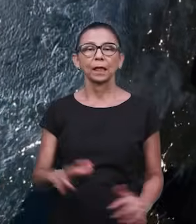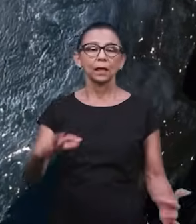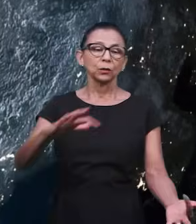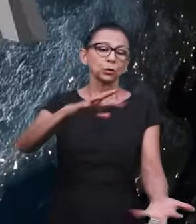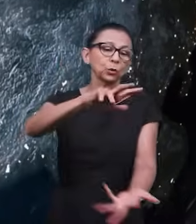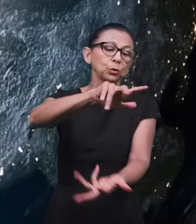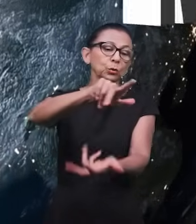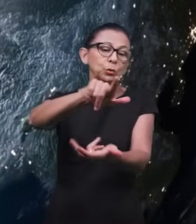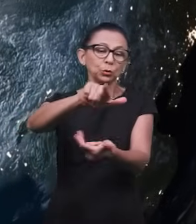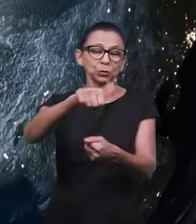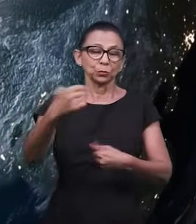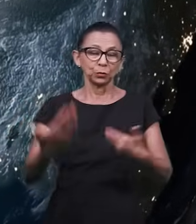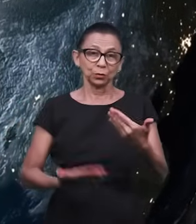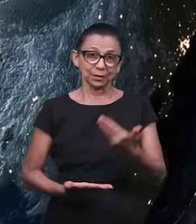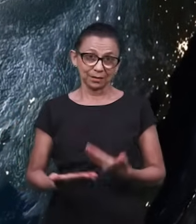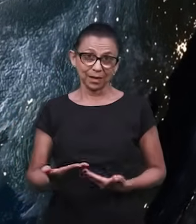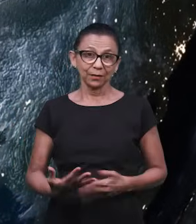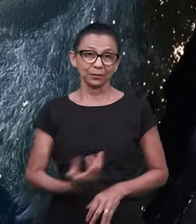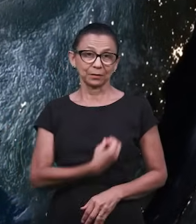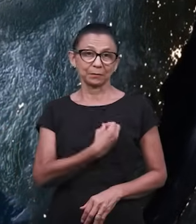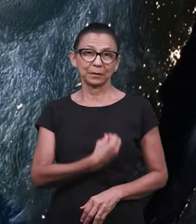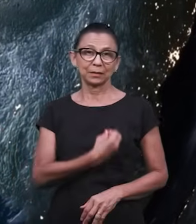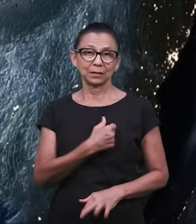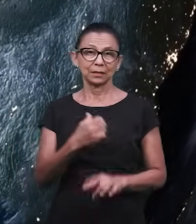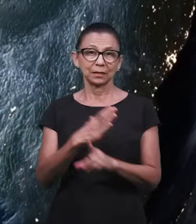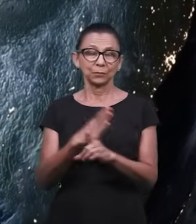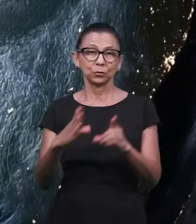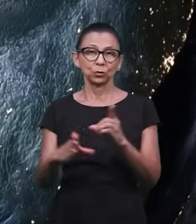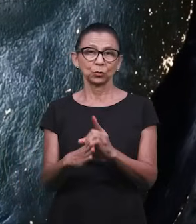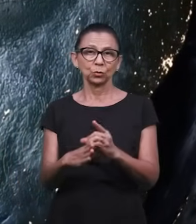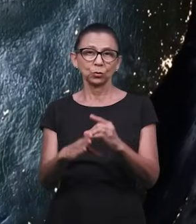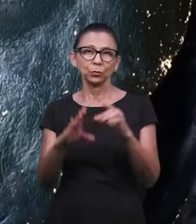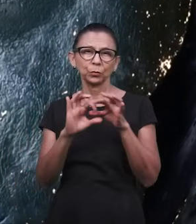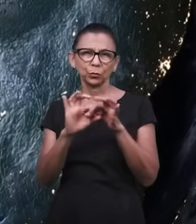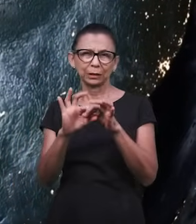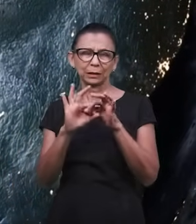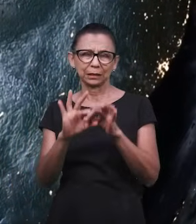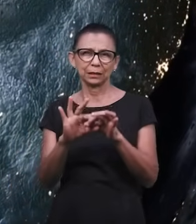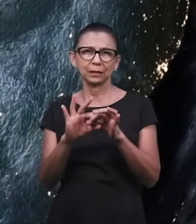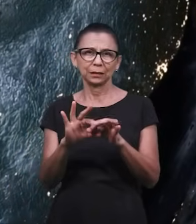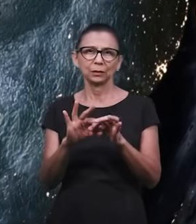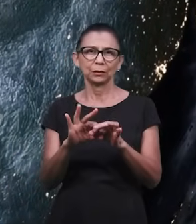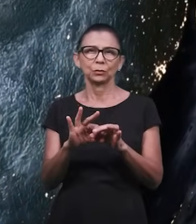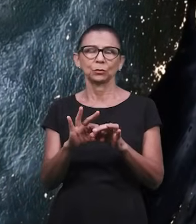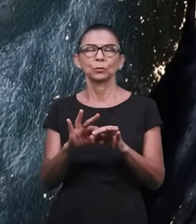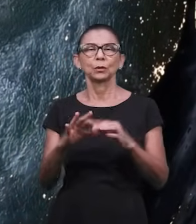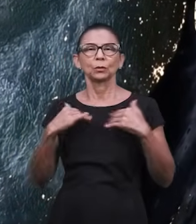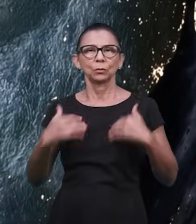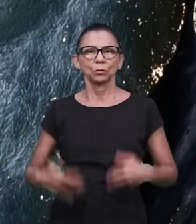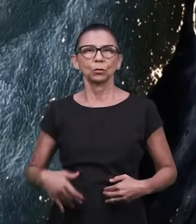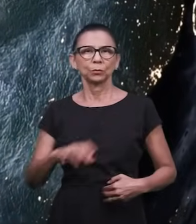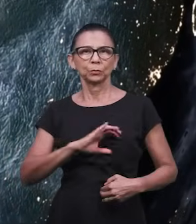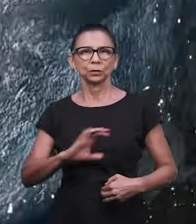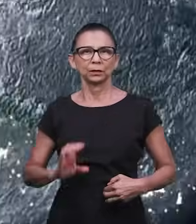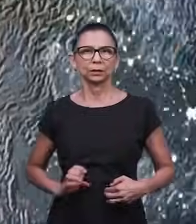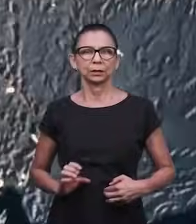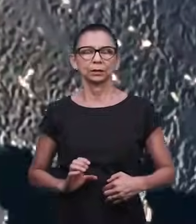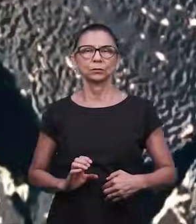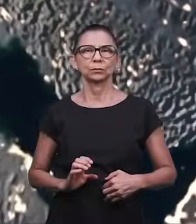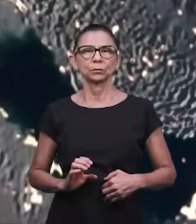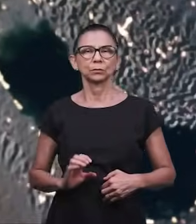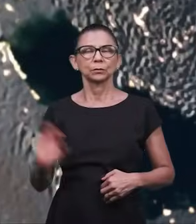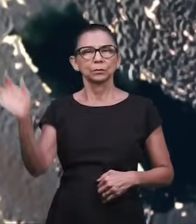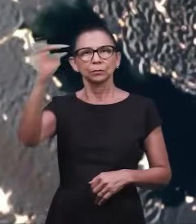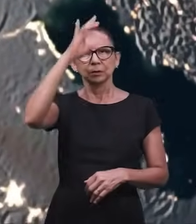Irmãos de todas as partes do mundo participam de um mesmo culto, em conjunto, no mesmo corpo e no mesmo